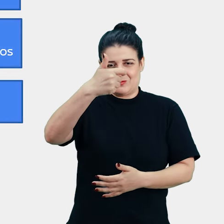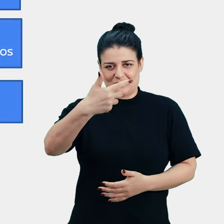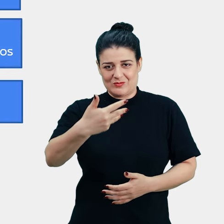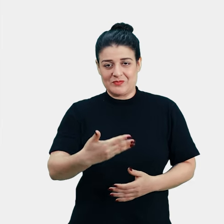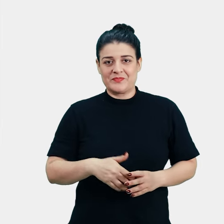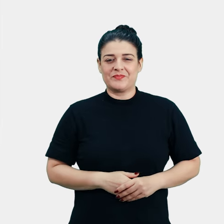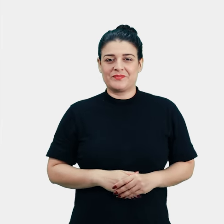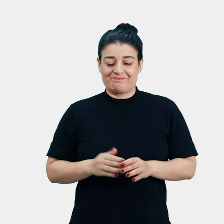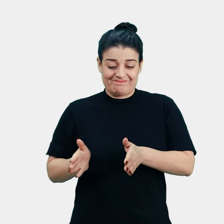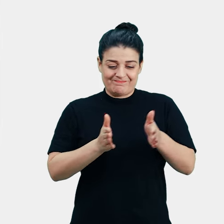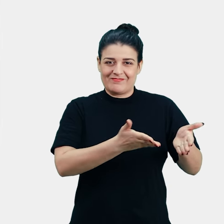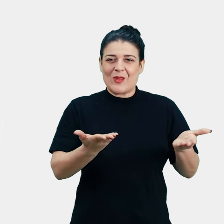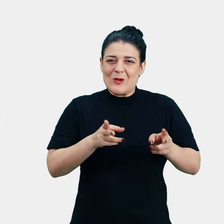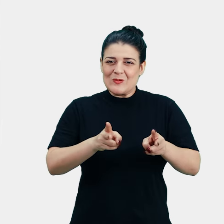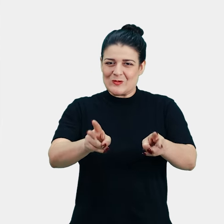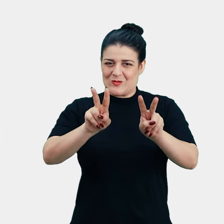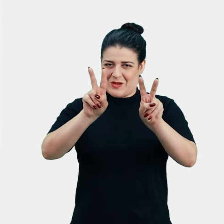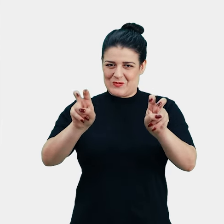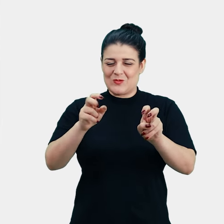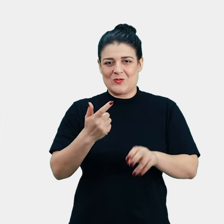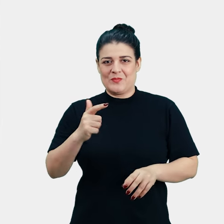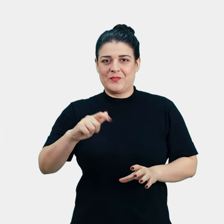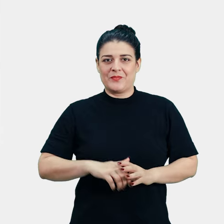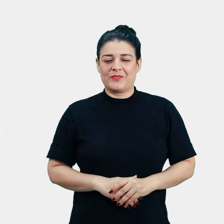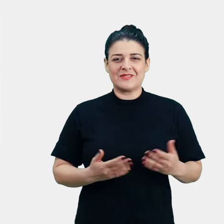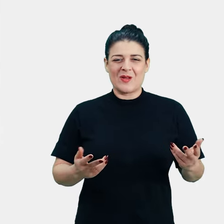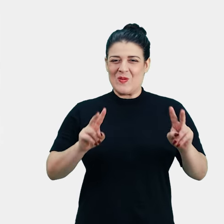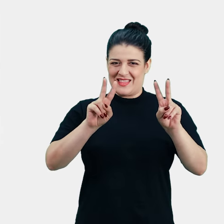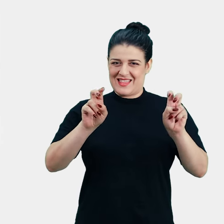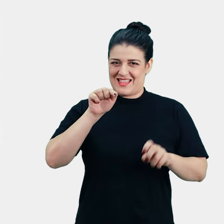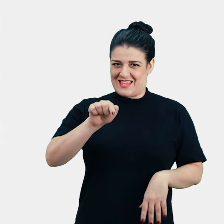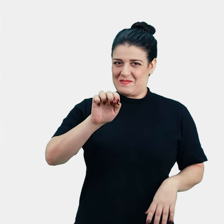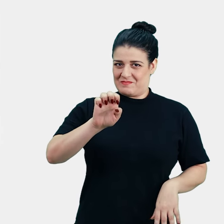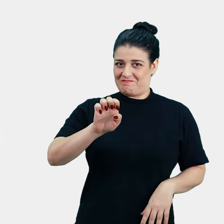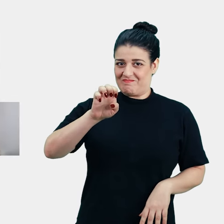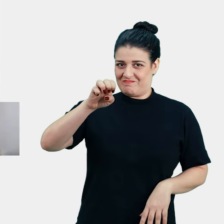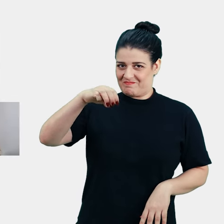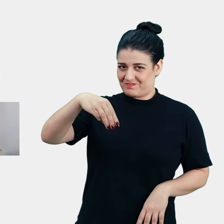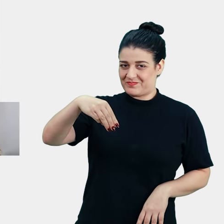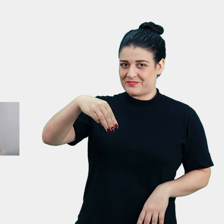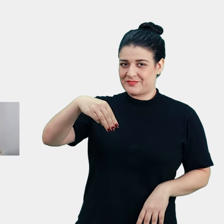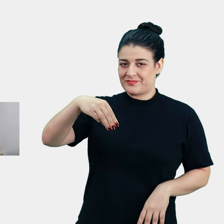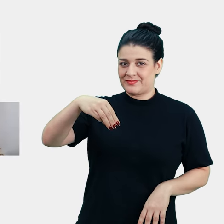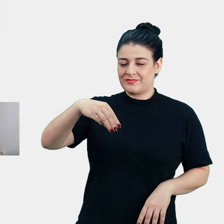Dando continuidade. Então, quando a gente fala, pessoal, então, em espectrometria de massas,